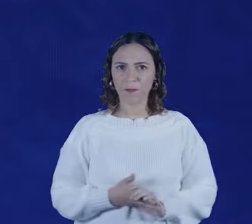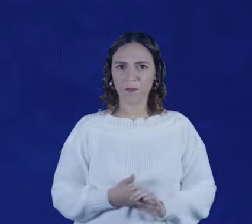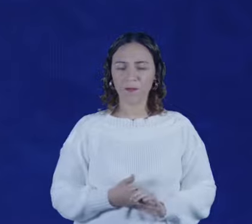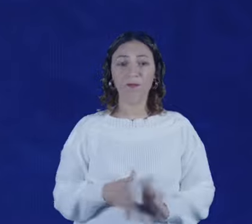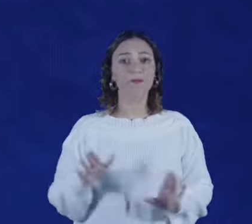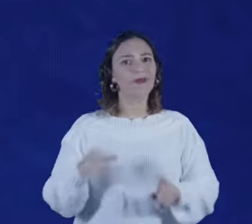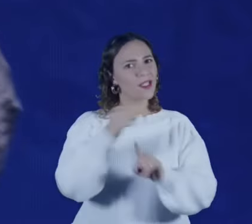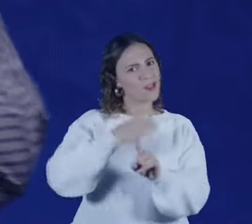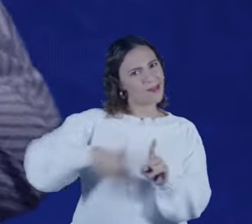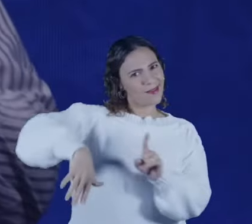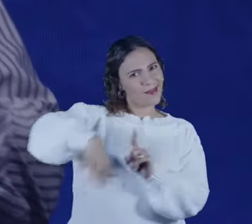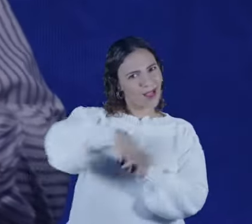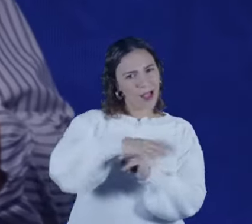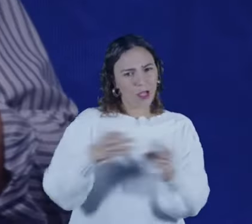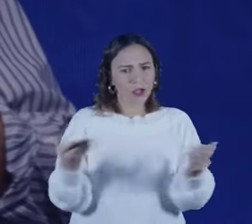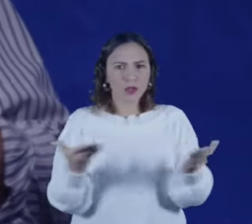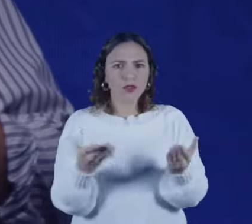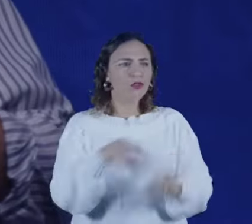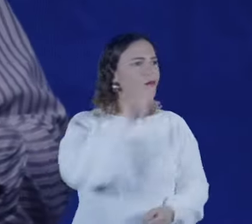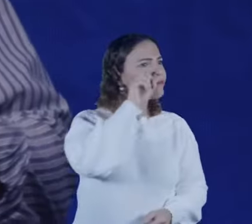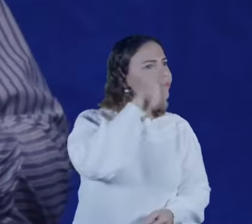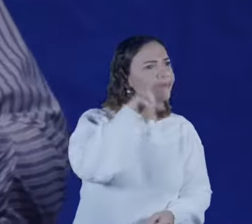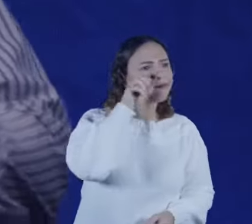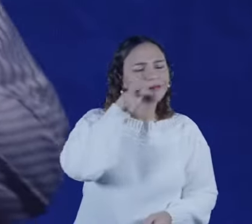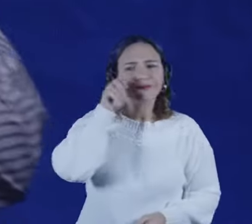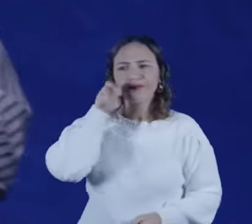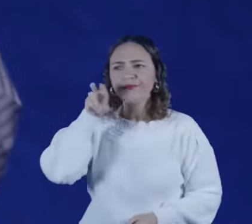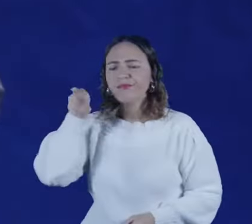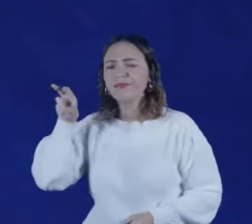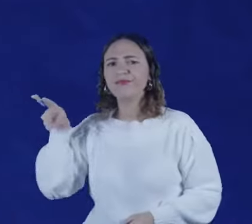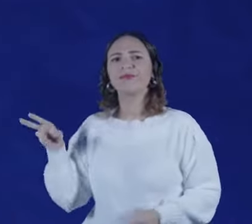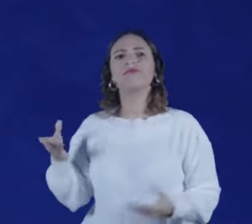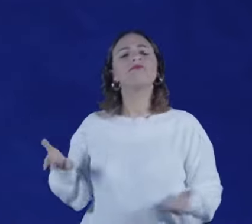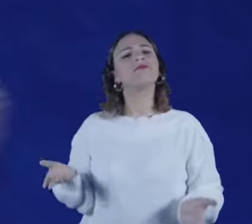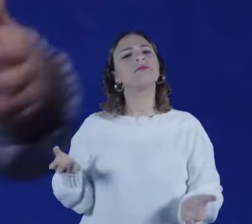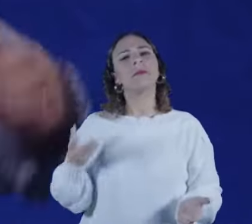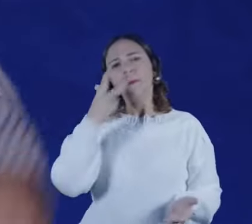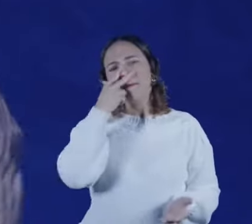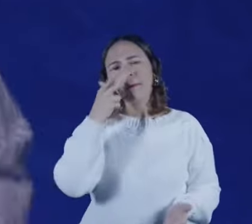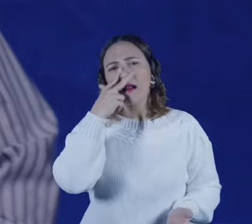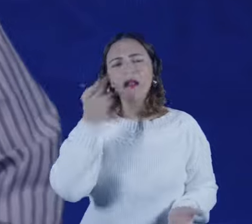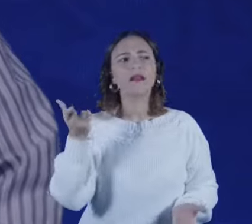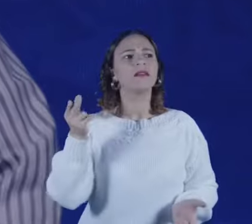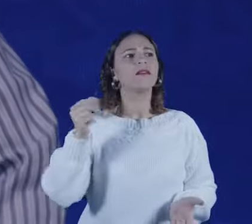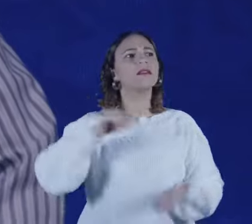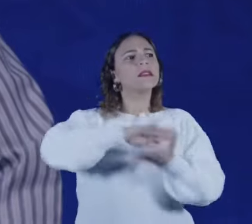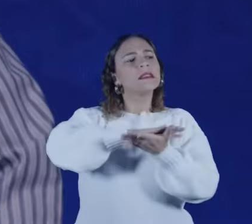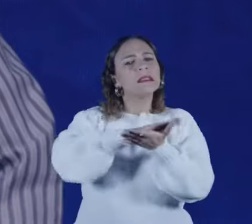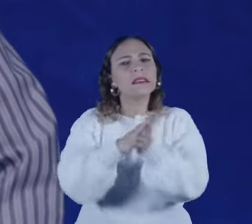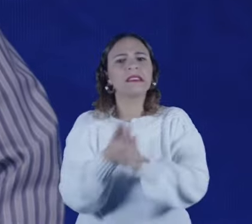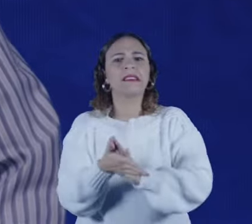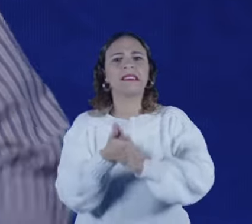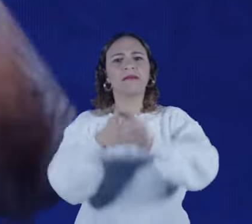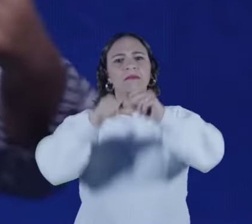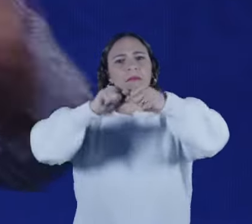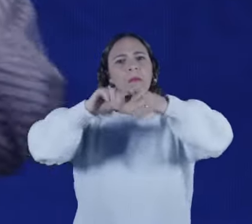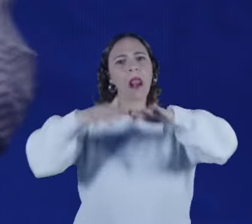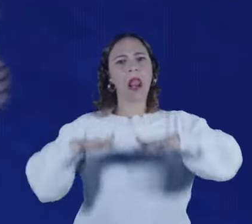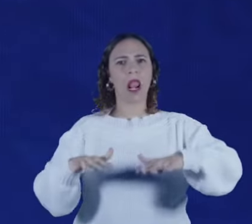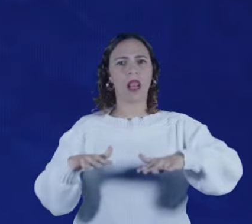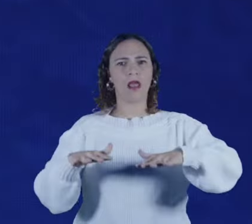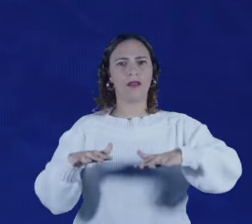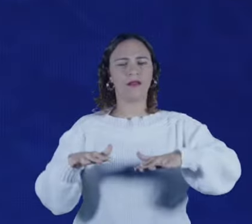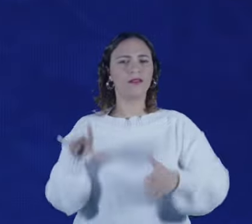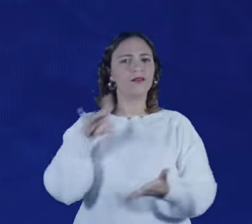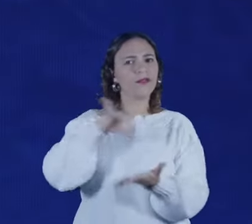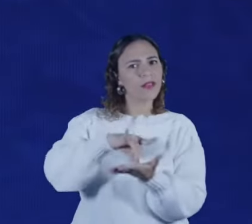sociedade como a nossa, ela está cada vez mais tentando destruir essas fundações, destruir